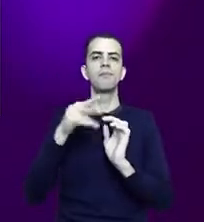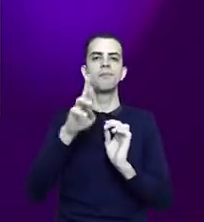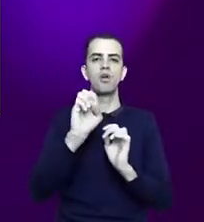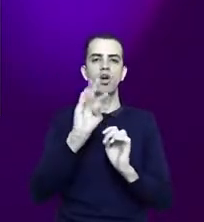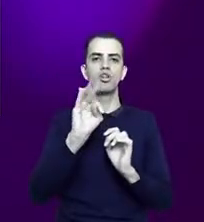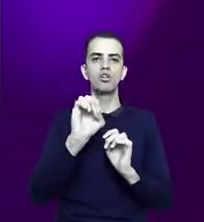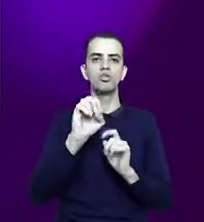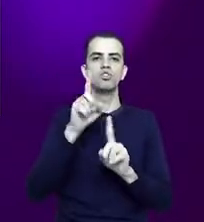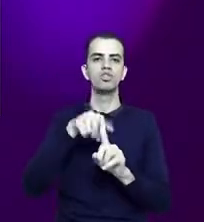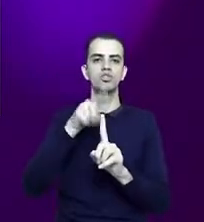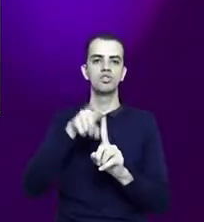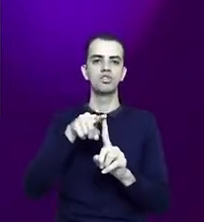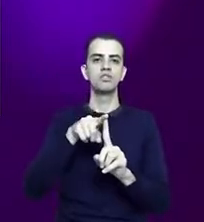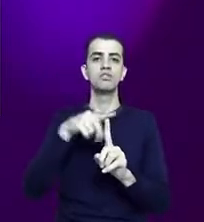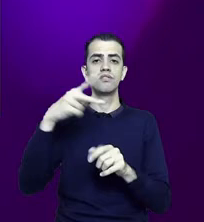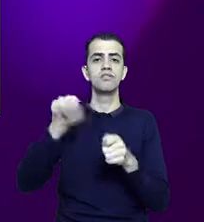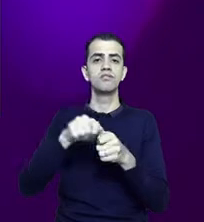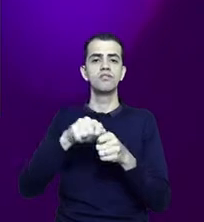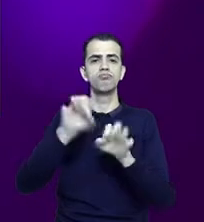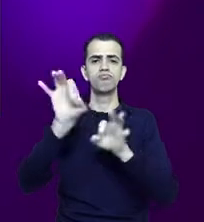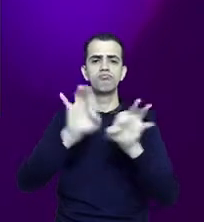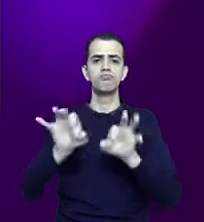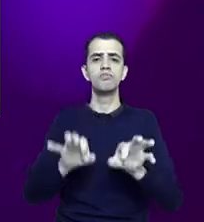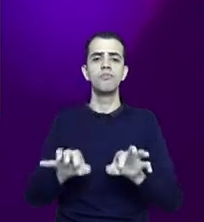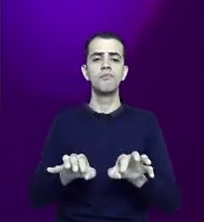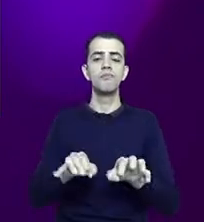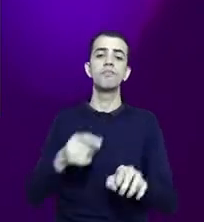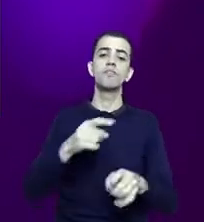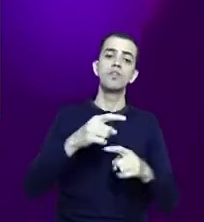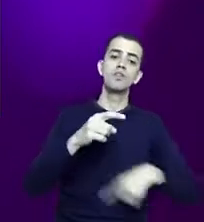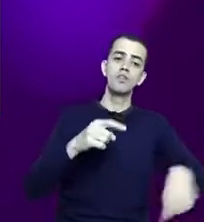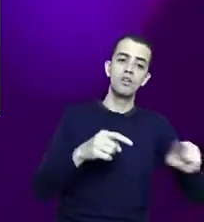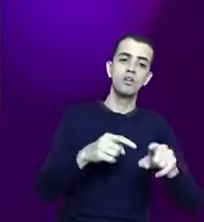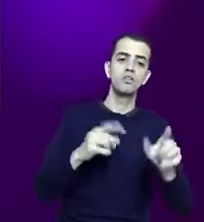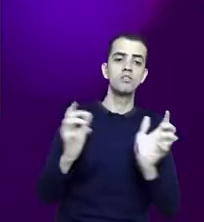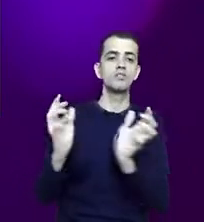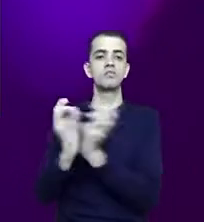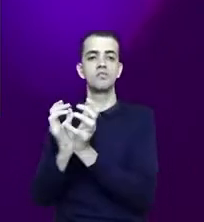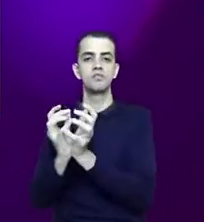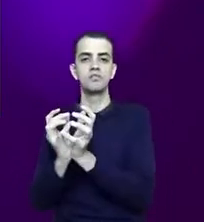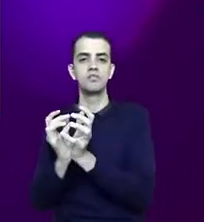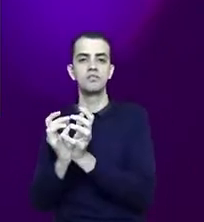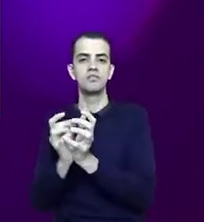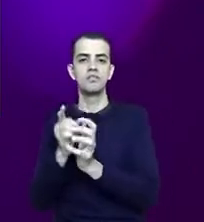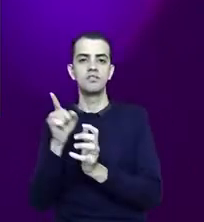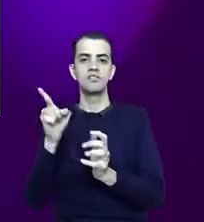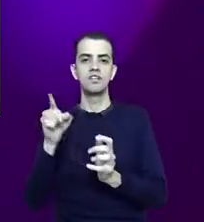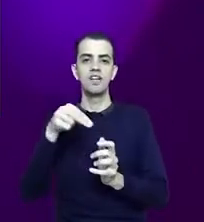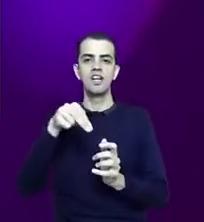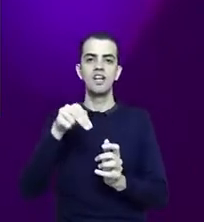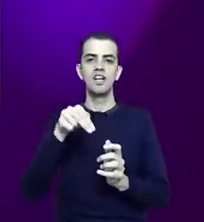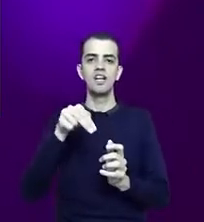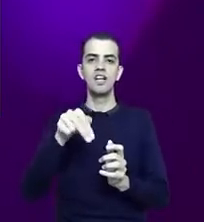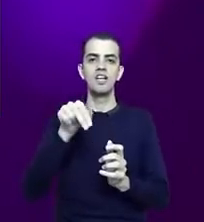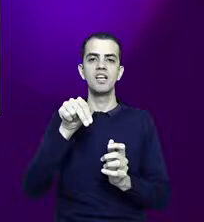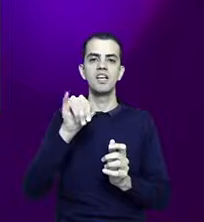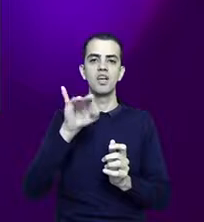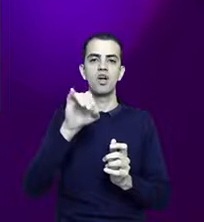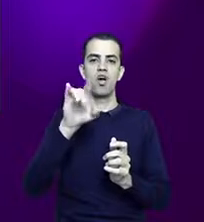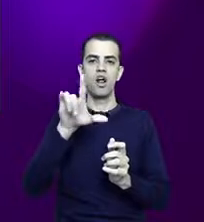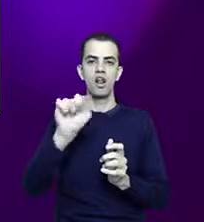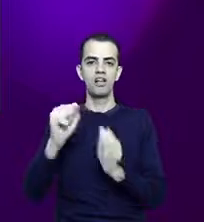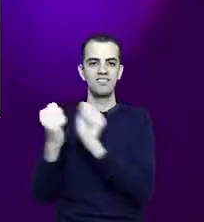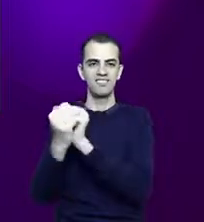né, junto com o Dr. Nicola, que vai falar a seguir, no laboratório de